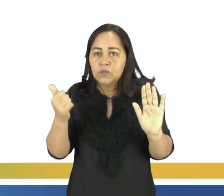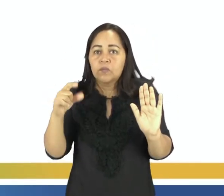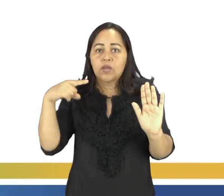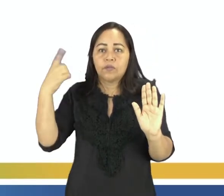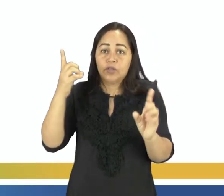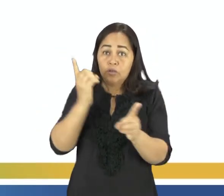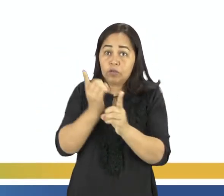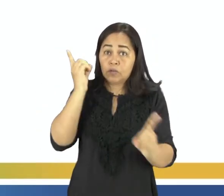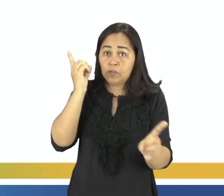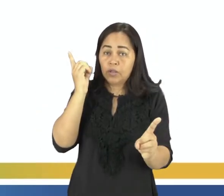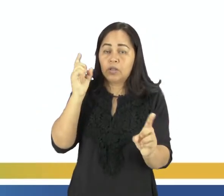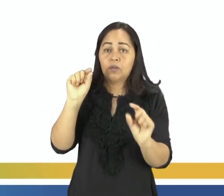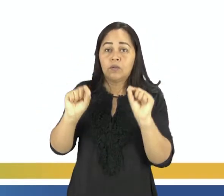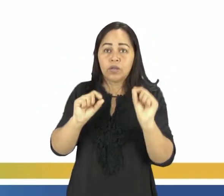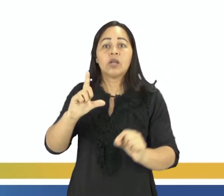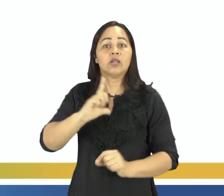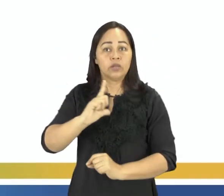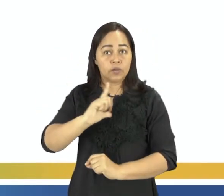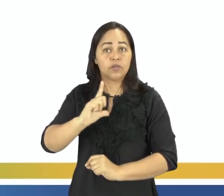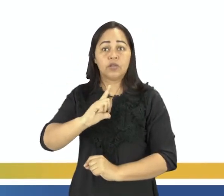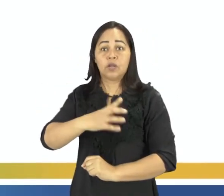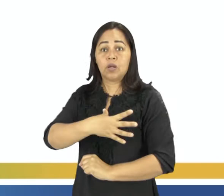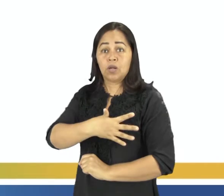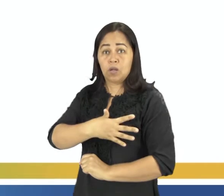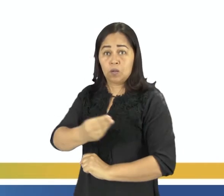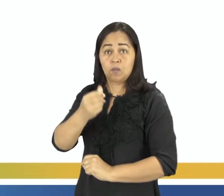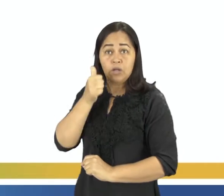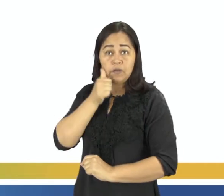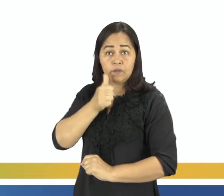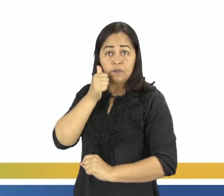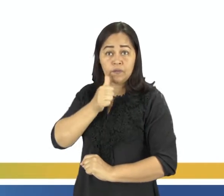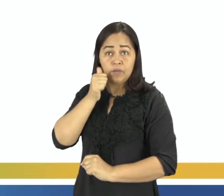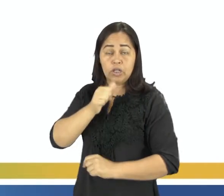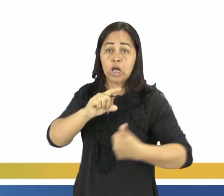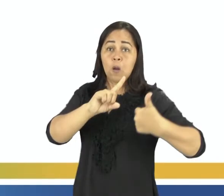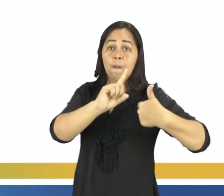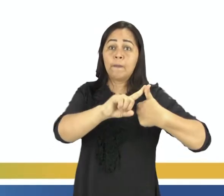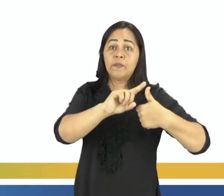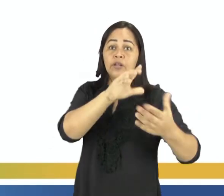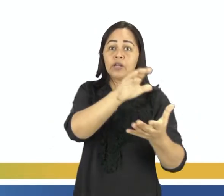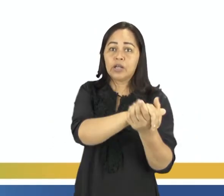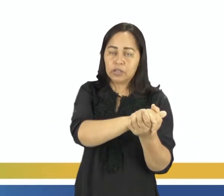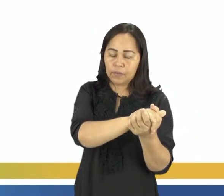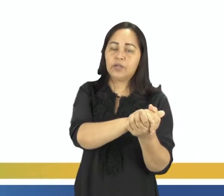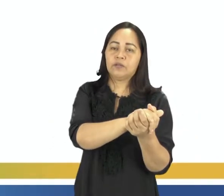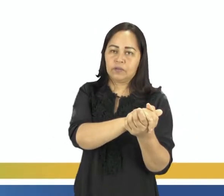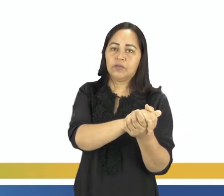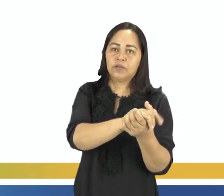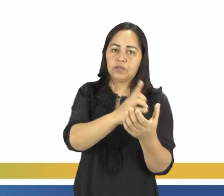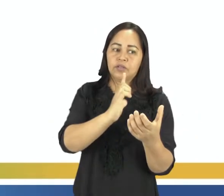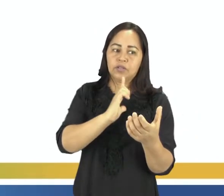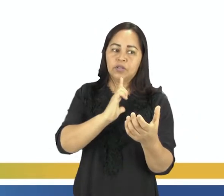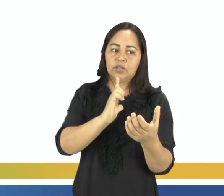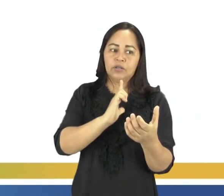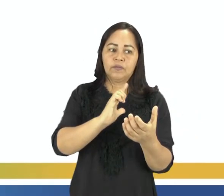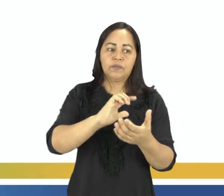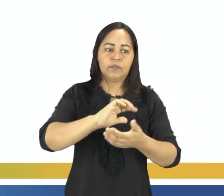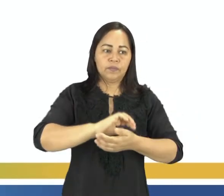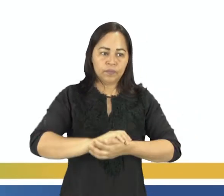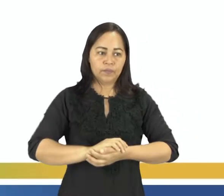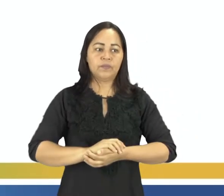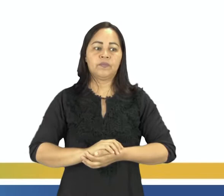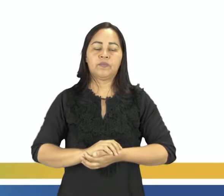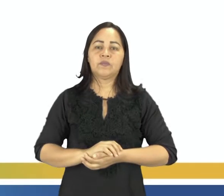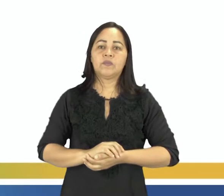pouco tempo, foi de uma filha de Neruda em seu primeiro casamento. Se chama Malba Marina,